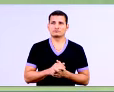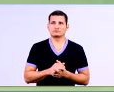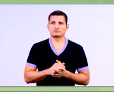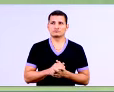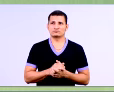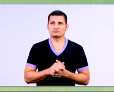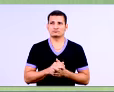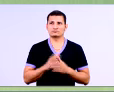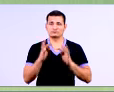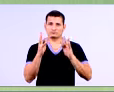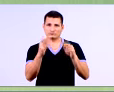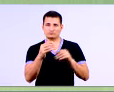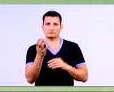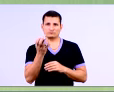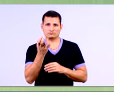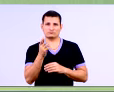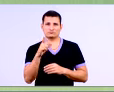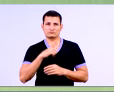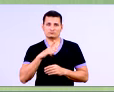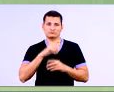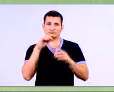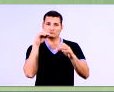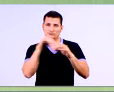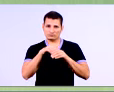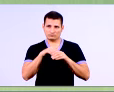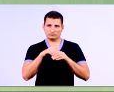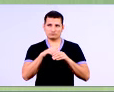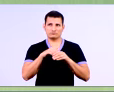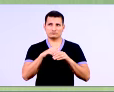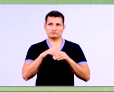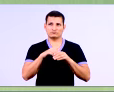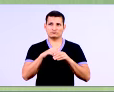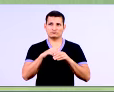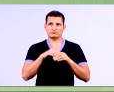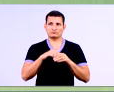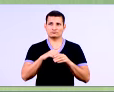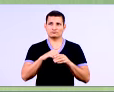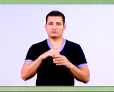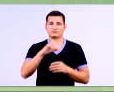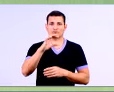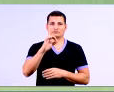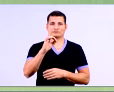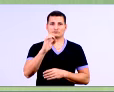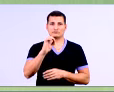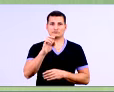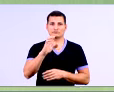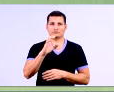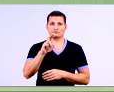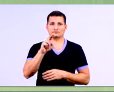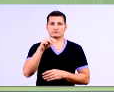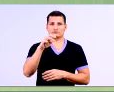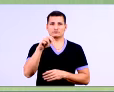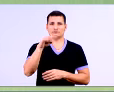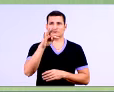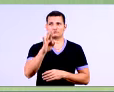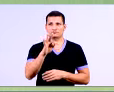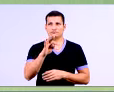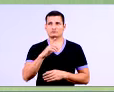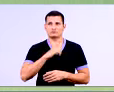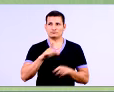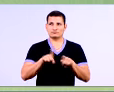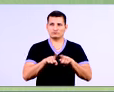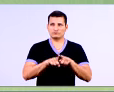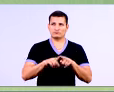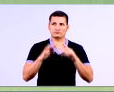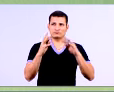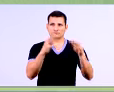Tudo que nós criamos está dentro de um documento. Está aqui, olhem, document. Tudo que nós criamos tem um ID. Vocês